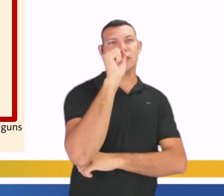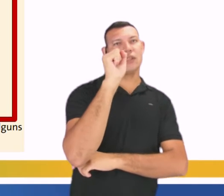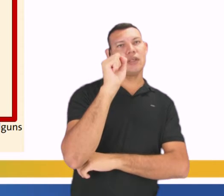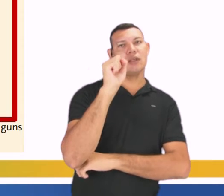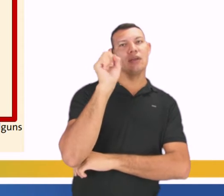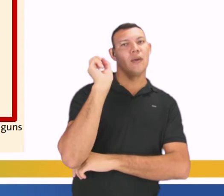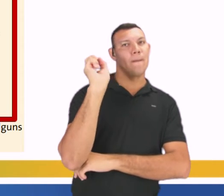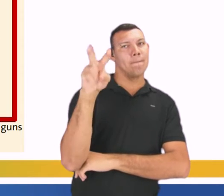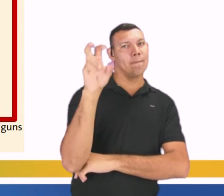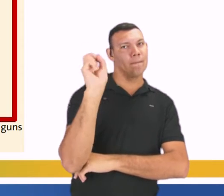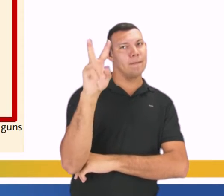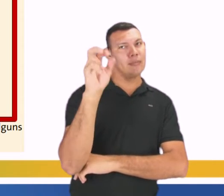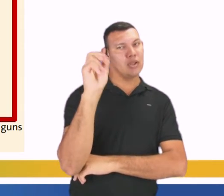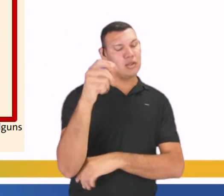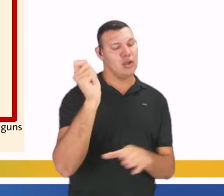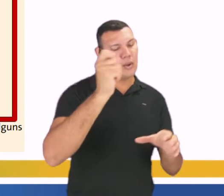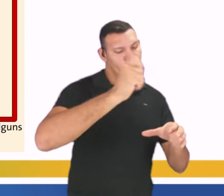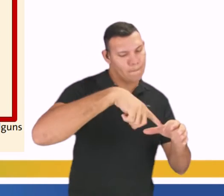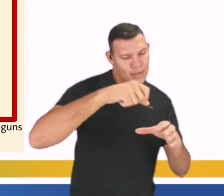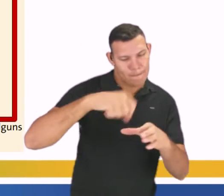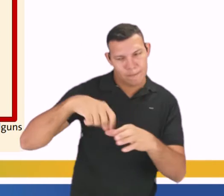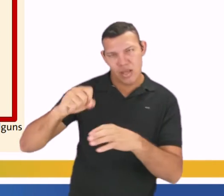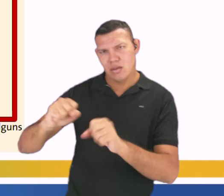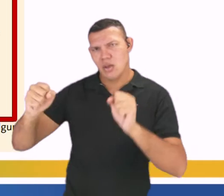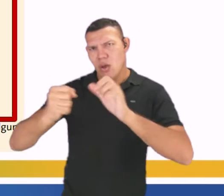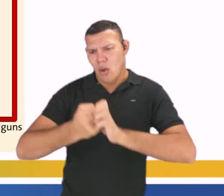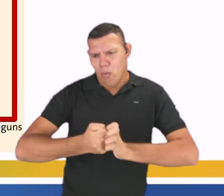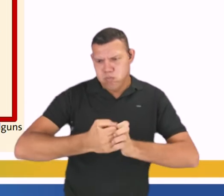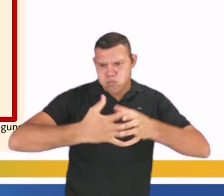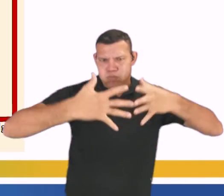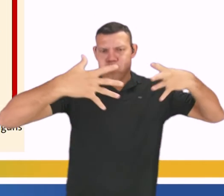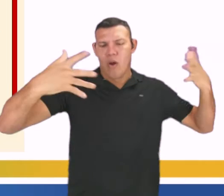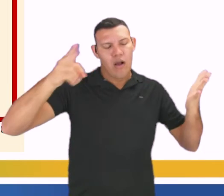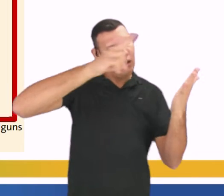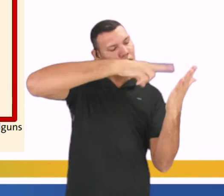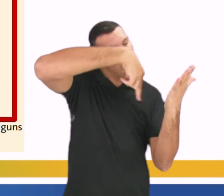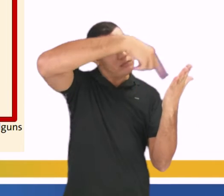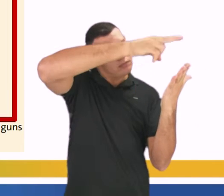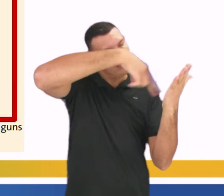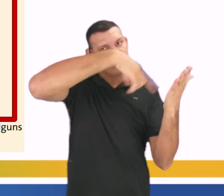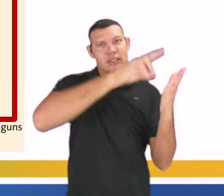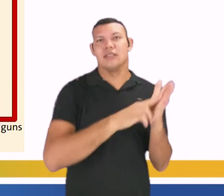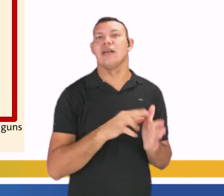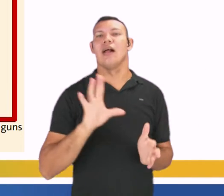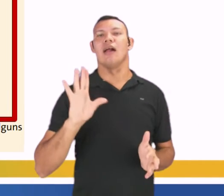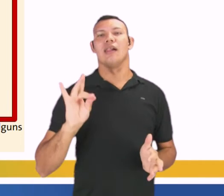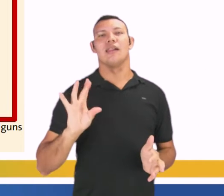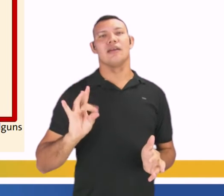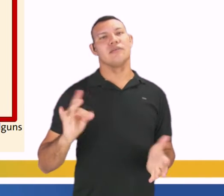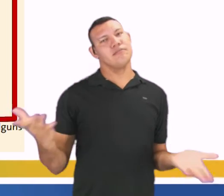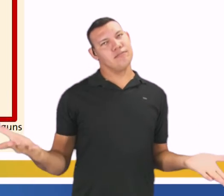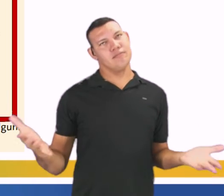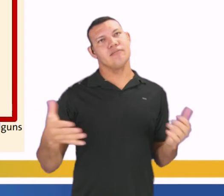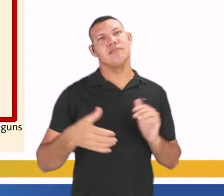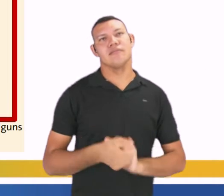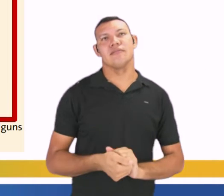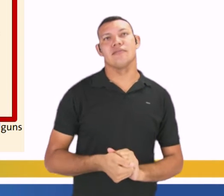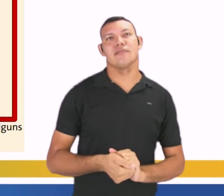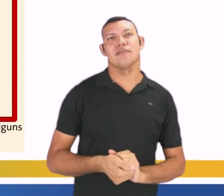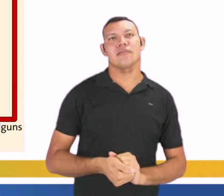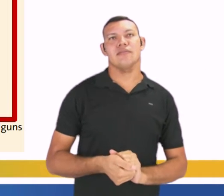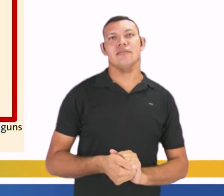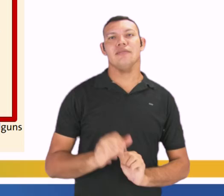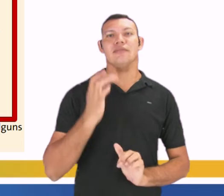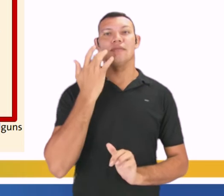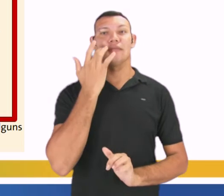inseticidas, fertilizantes, explosivos, tintas e colas. Então, o nosso